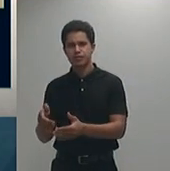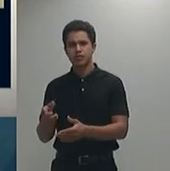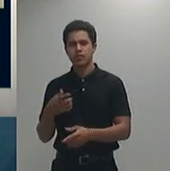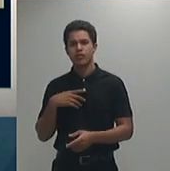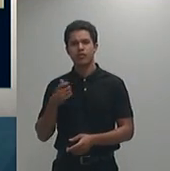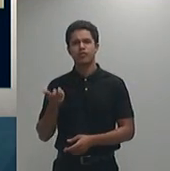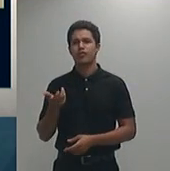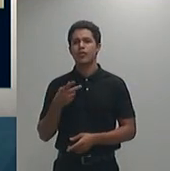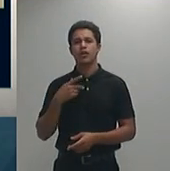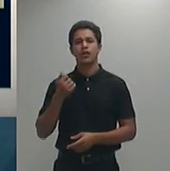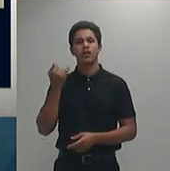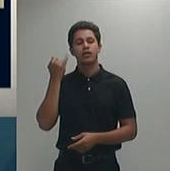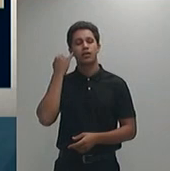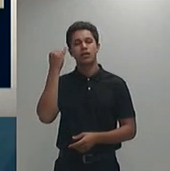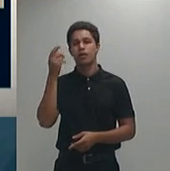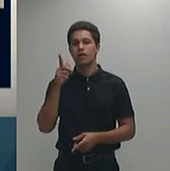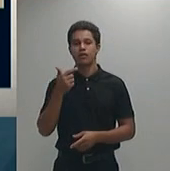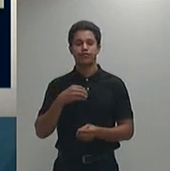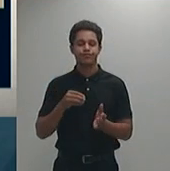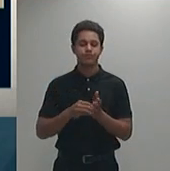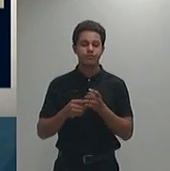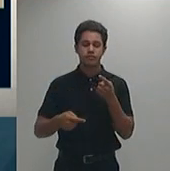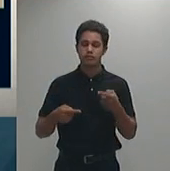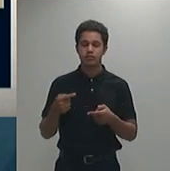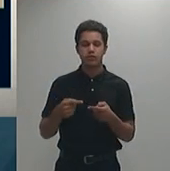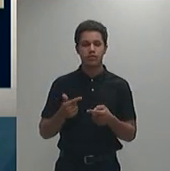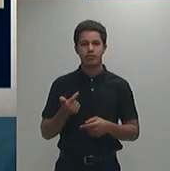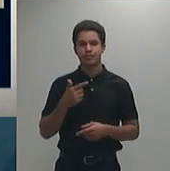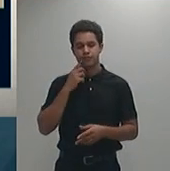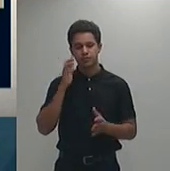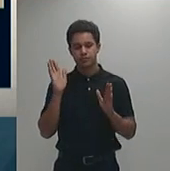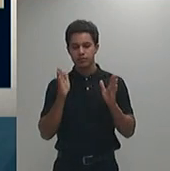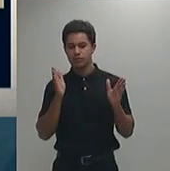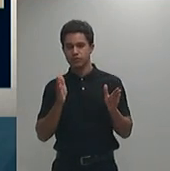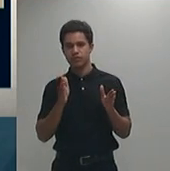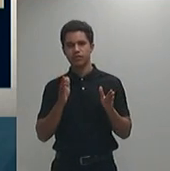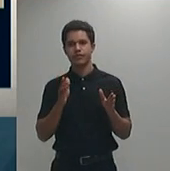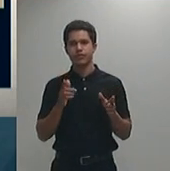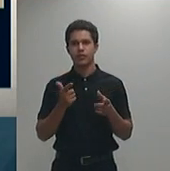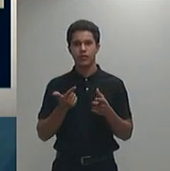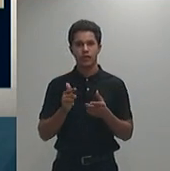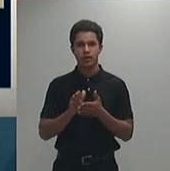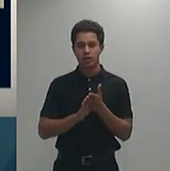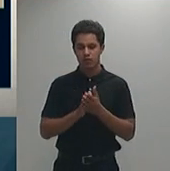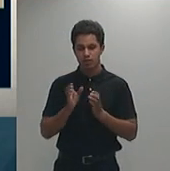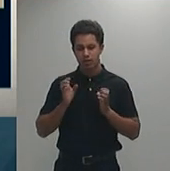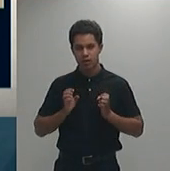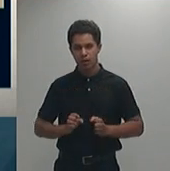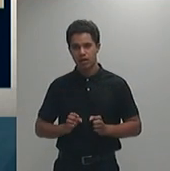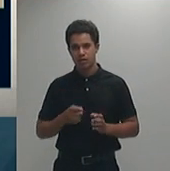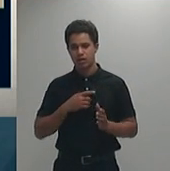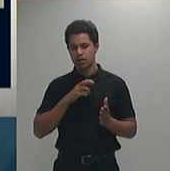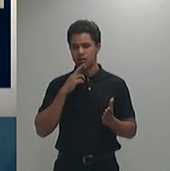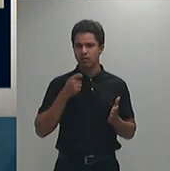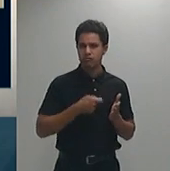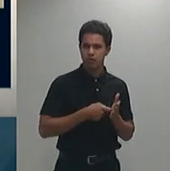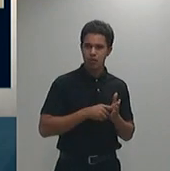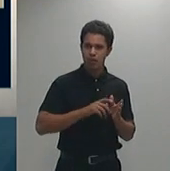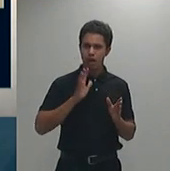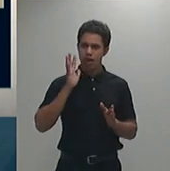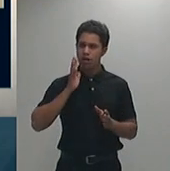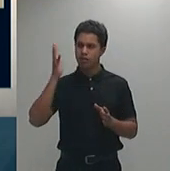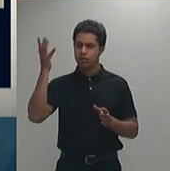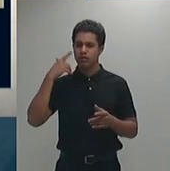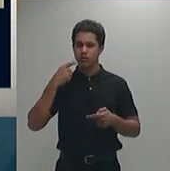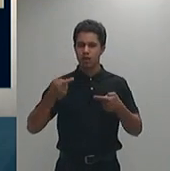hipótese indiscutivelmente não-verificadas não há como dito nenhuma disciplina regulamentar para solucionar eventual conflito de